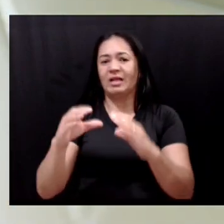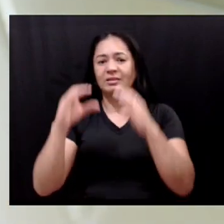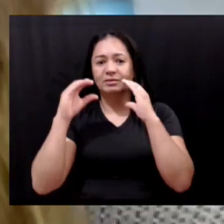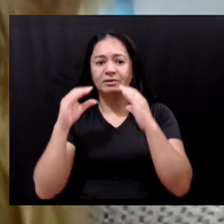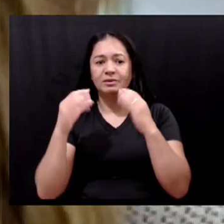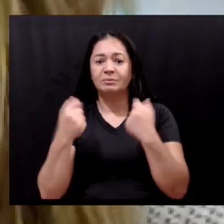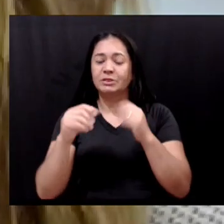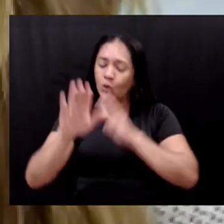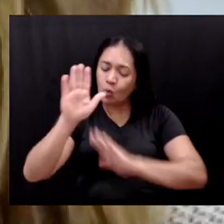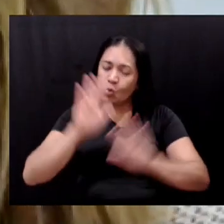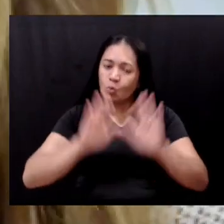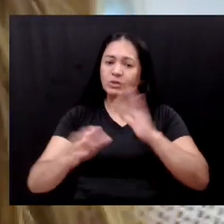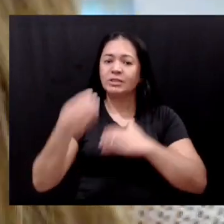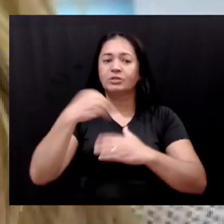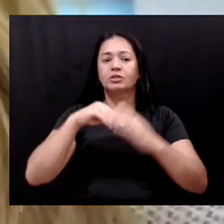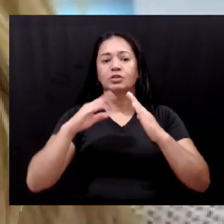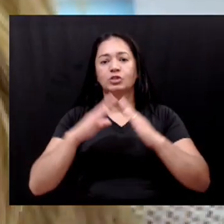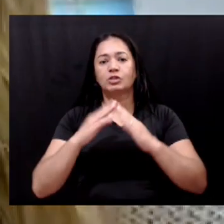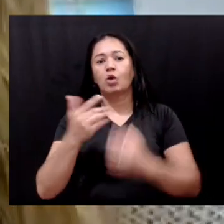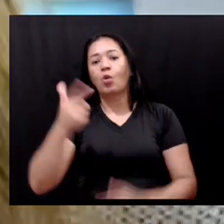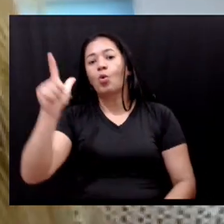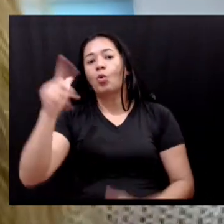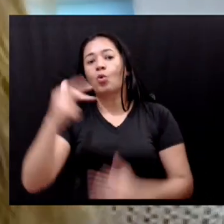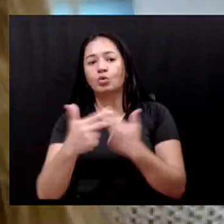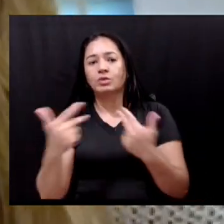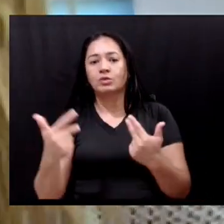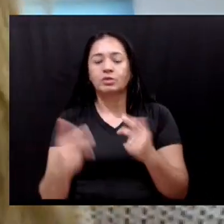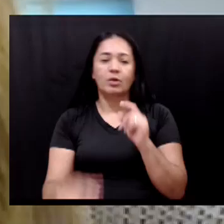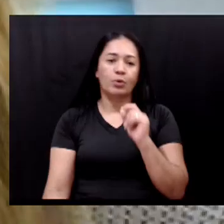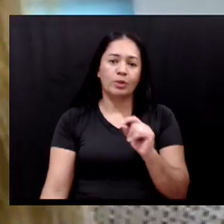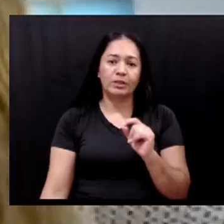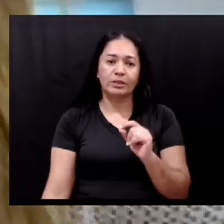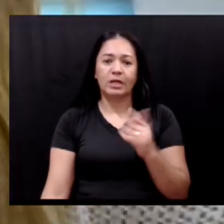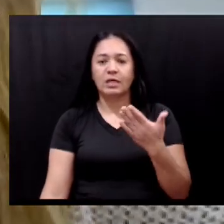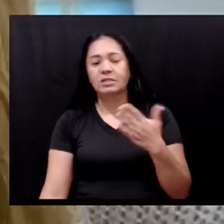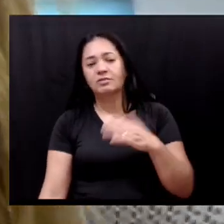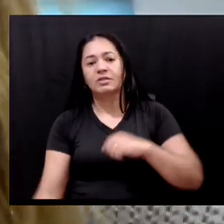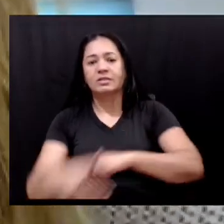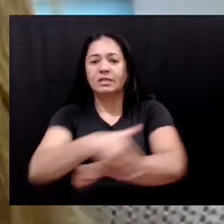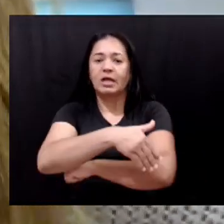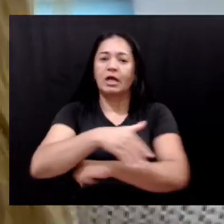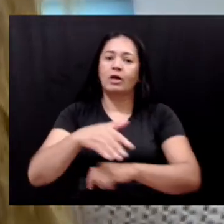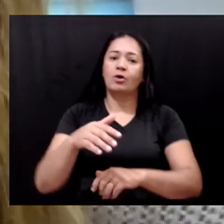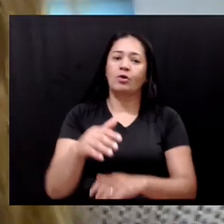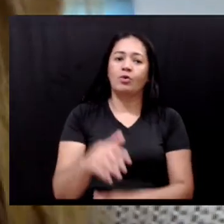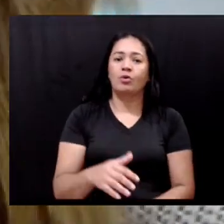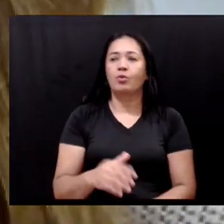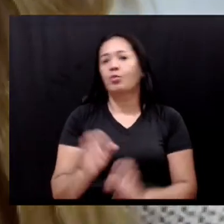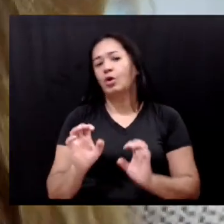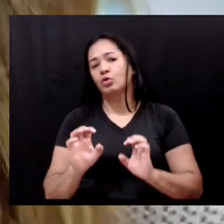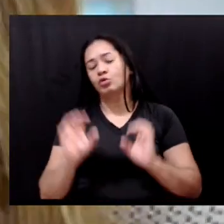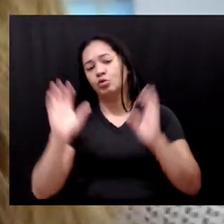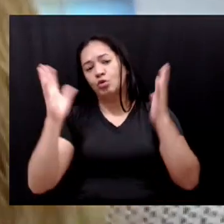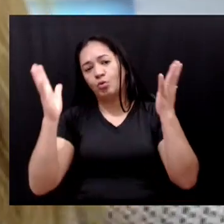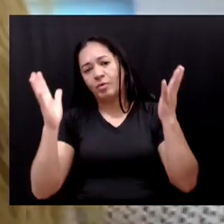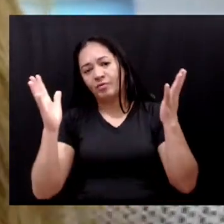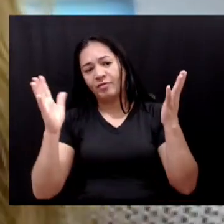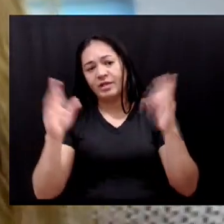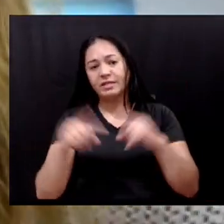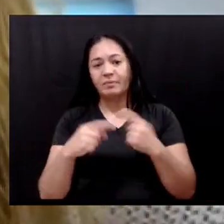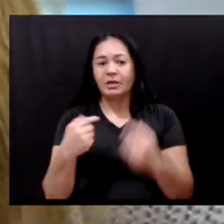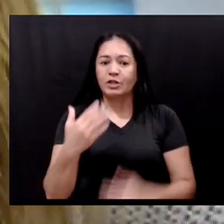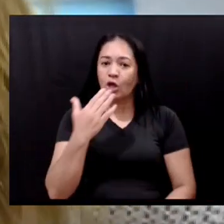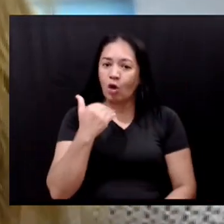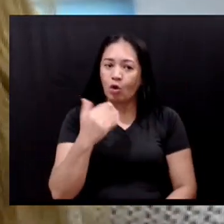casa. Outra coisa são as exceções, na rua, no final de semana, numa festinha, mas o que a gente come diariamente, a gente